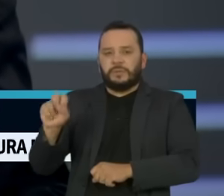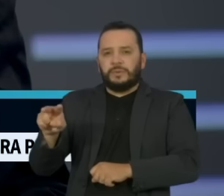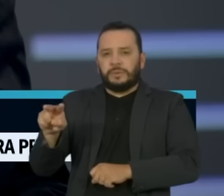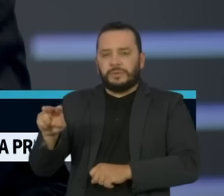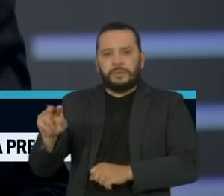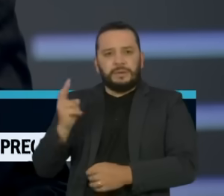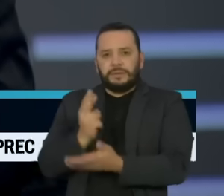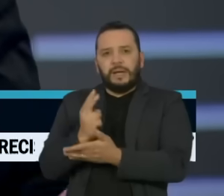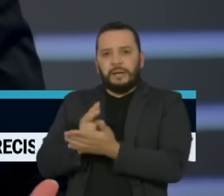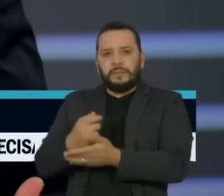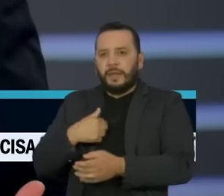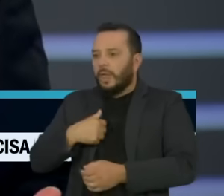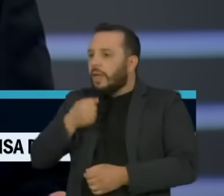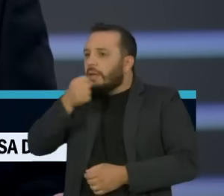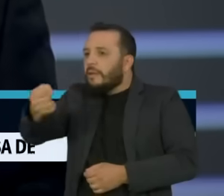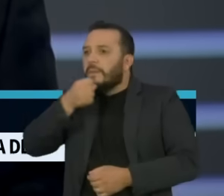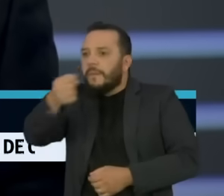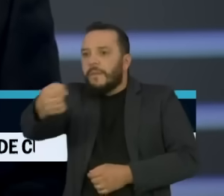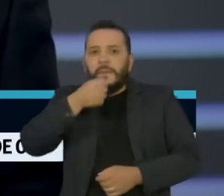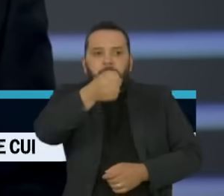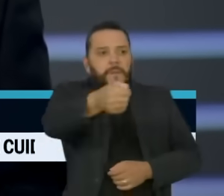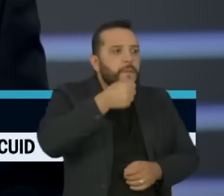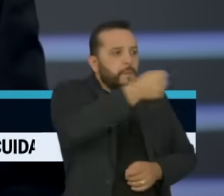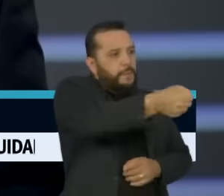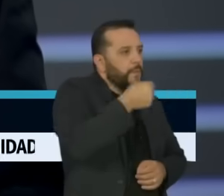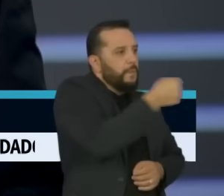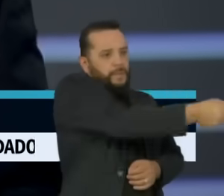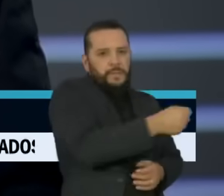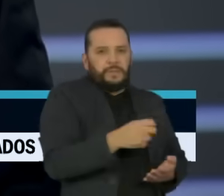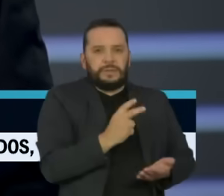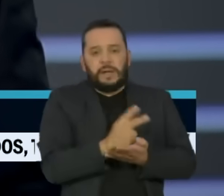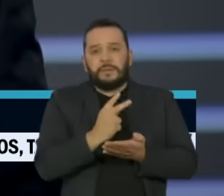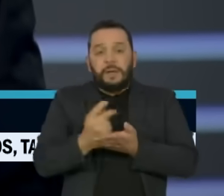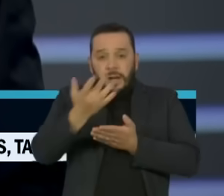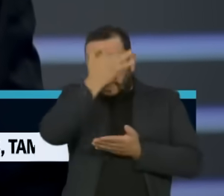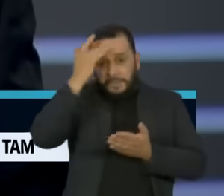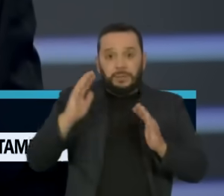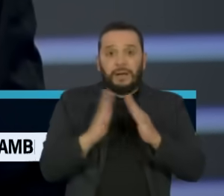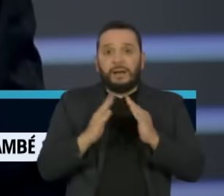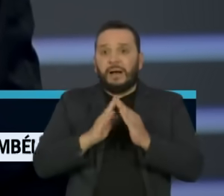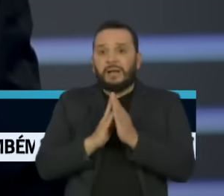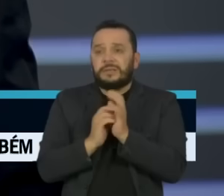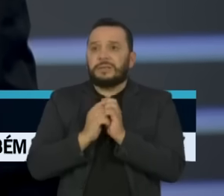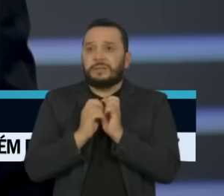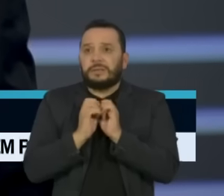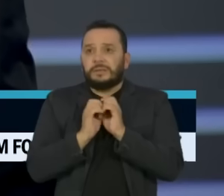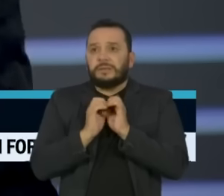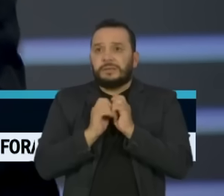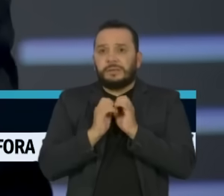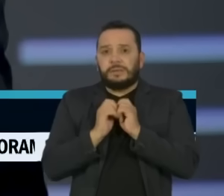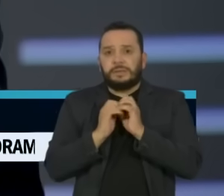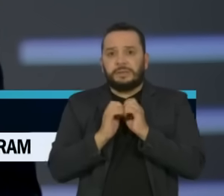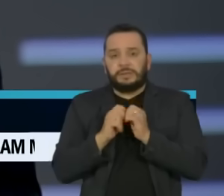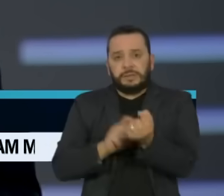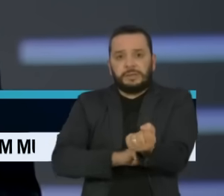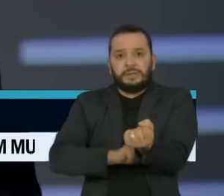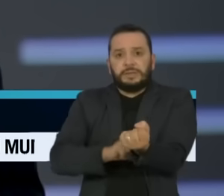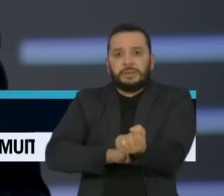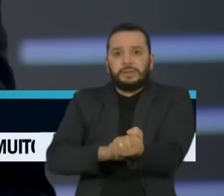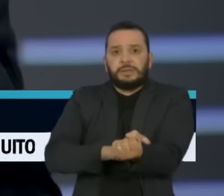o tempo inteiro, a expectativa que as pessoas têm em casa, porque o senso comum tem uma relação com a ciência que não